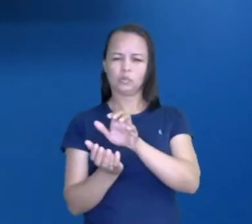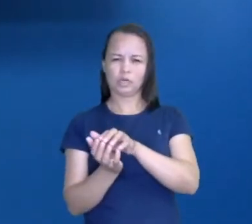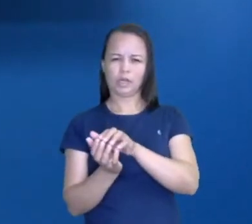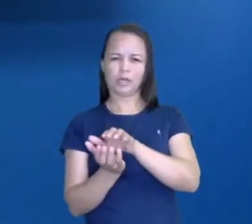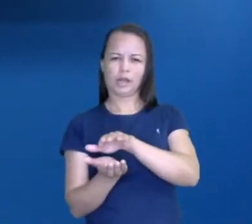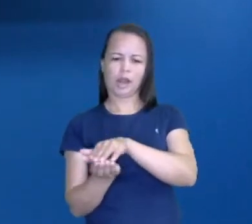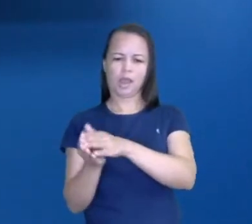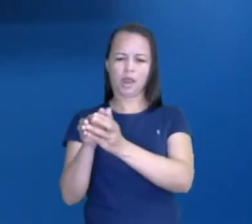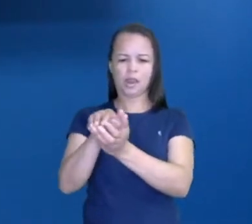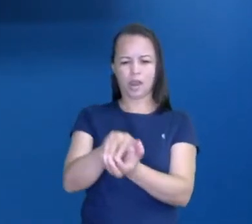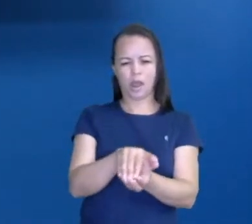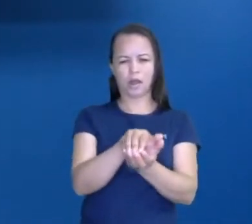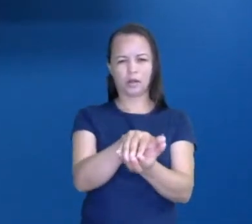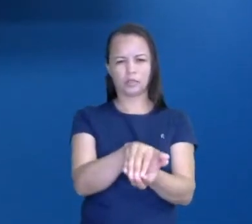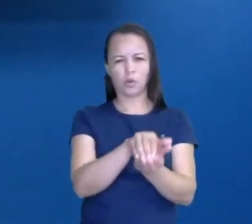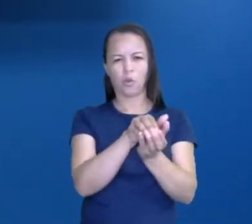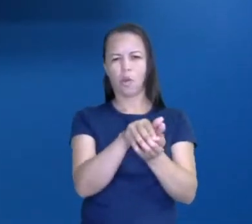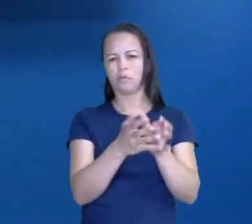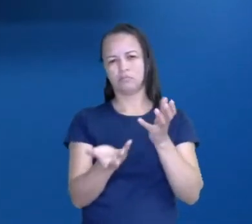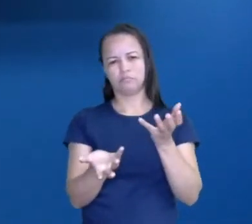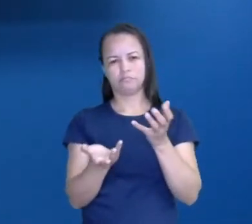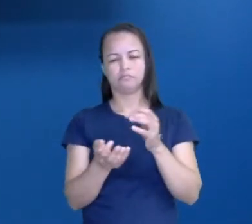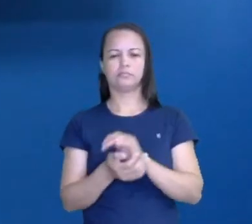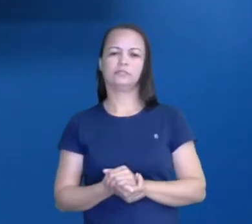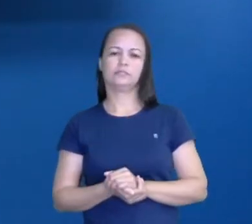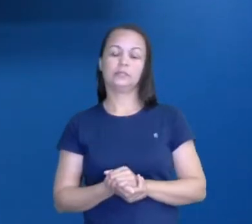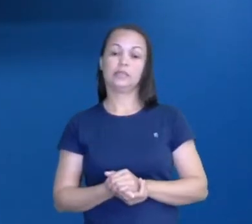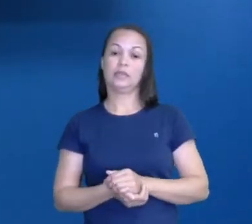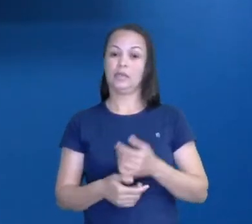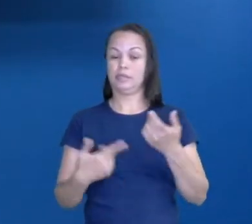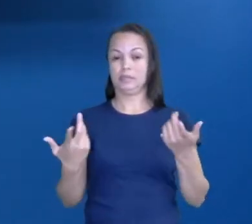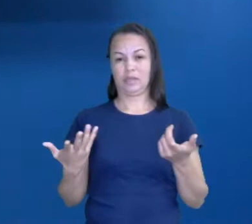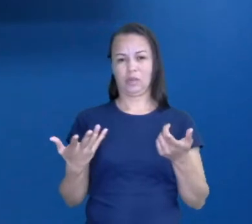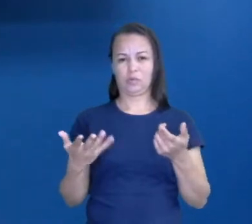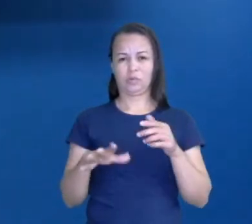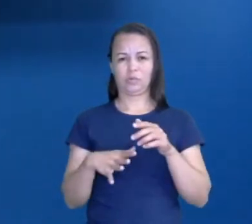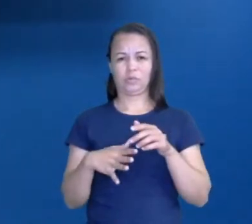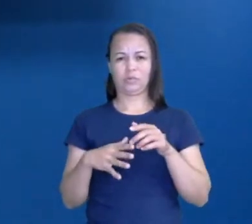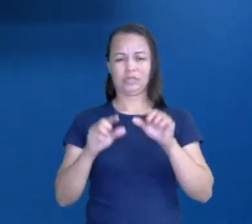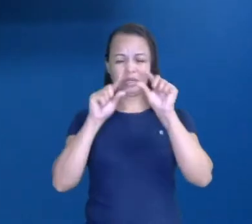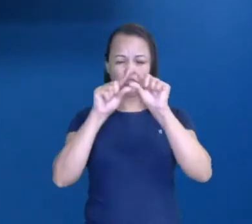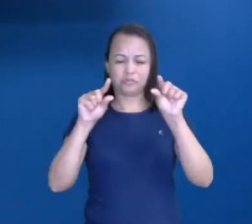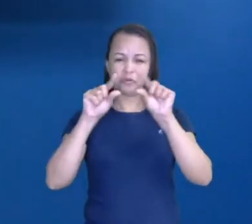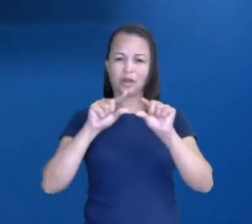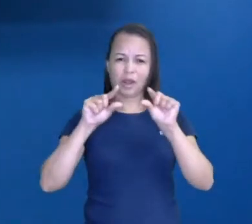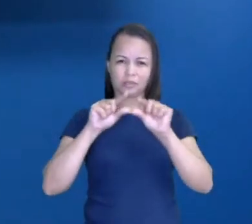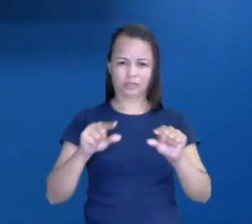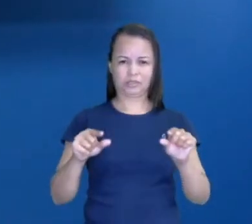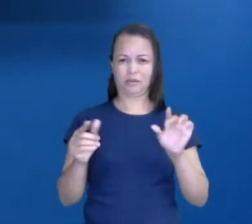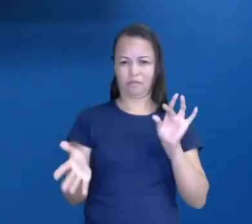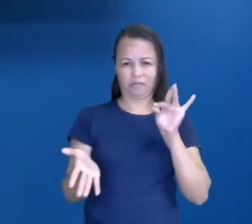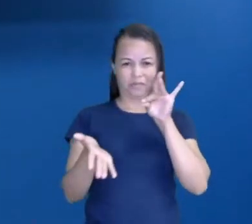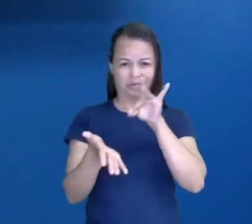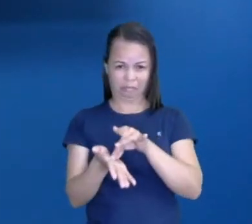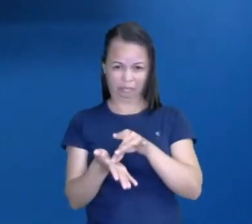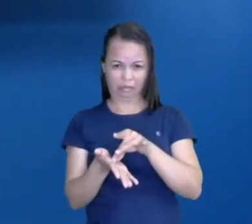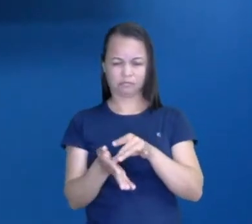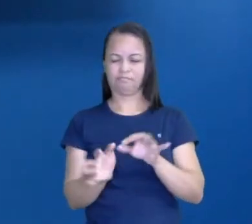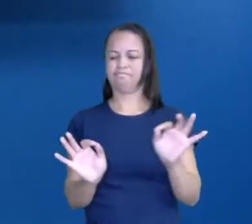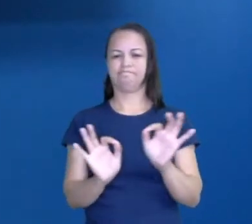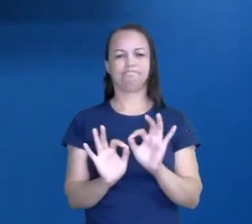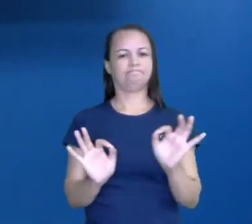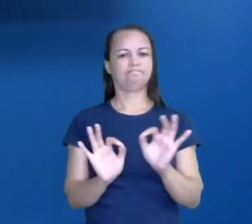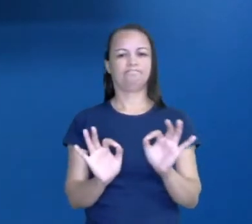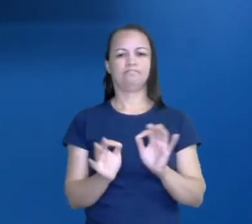frases. De primeira, o que vemos é que essas frases não têm nada a ver com a realidade. Entendeu?